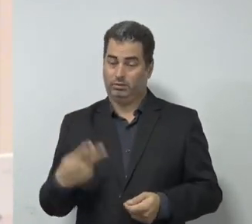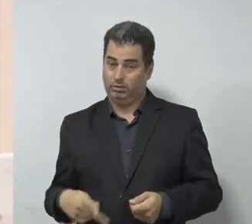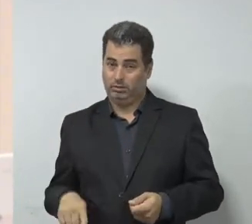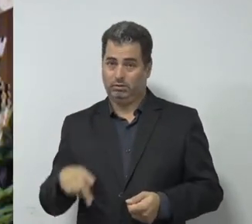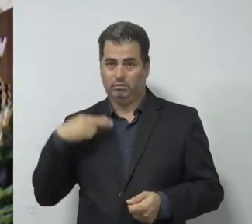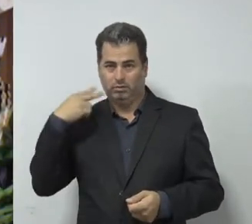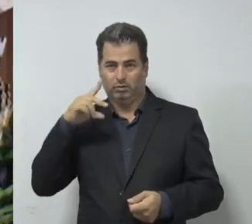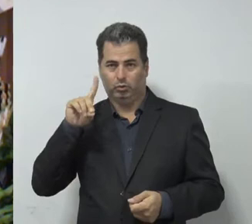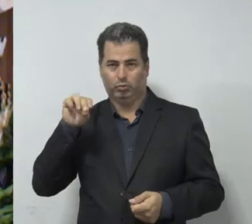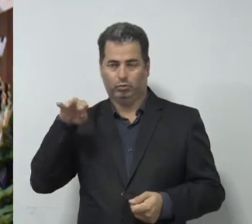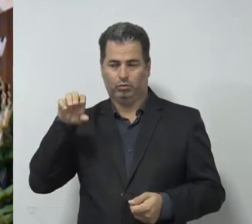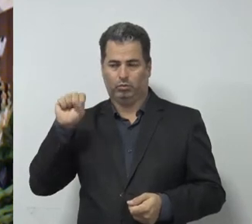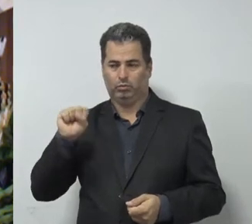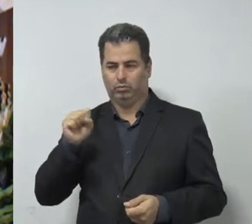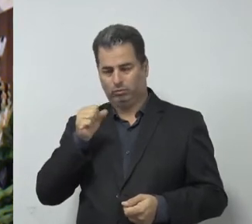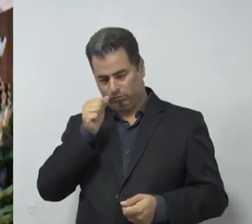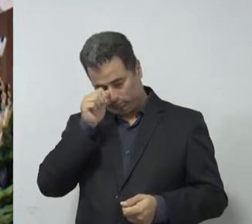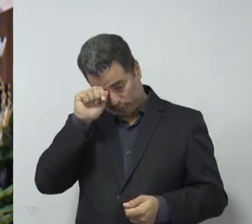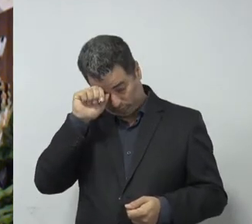Domingos Paulo.